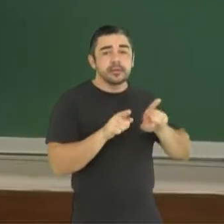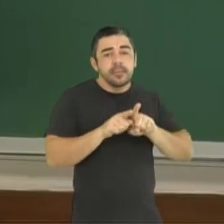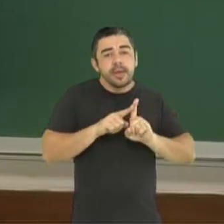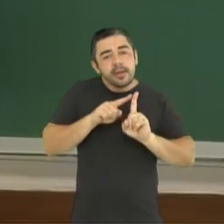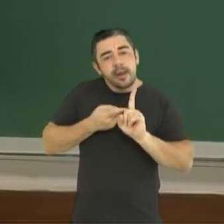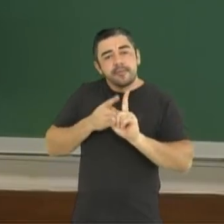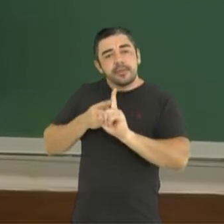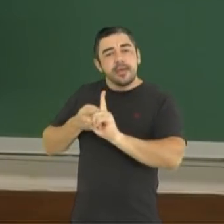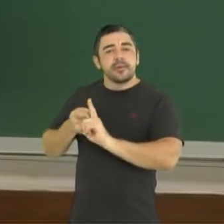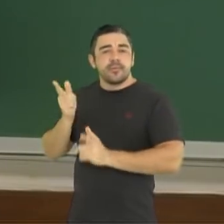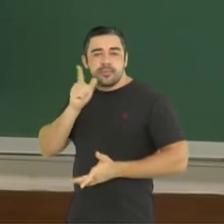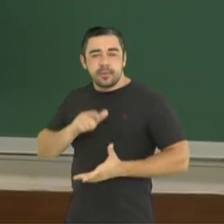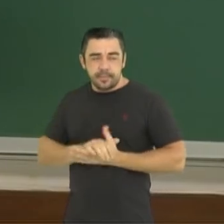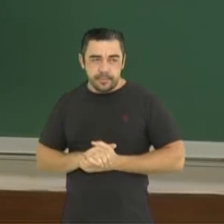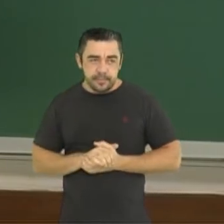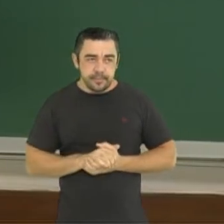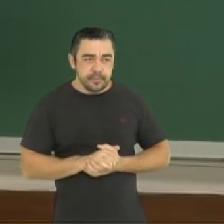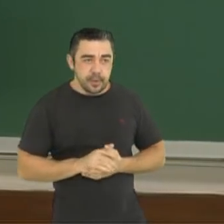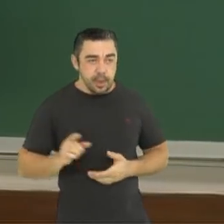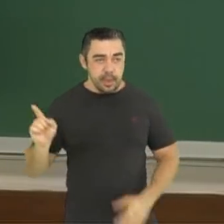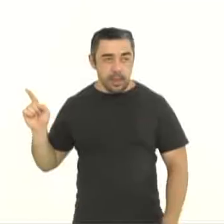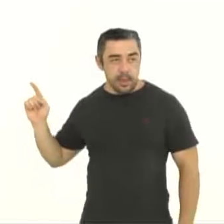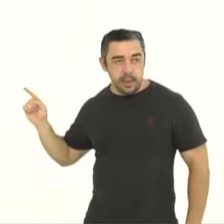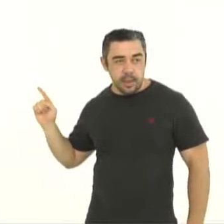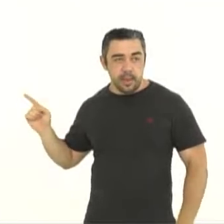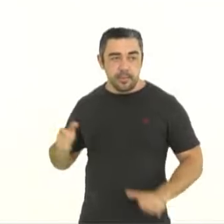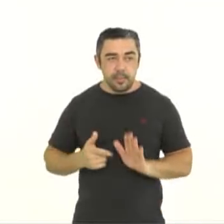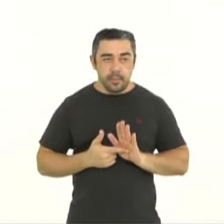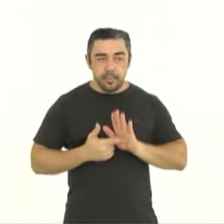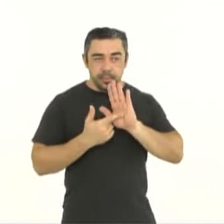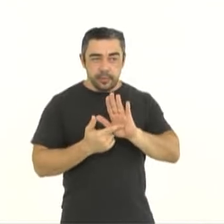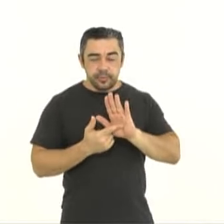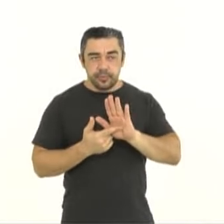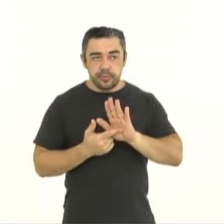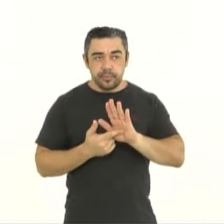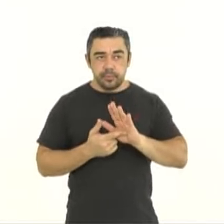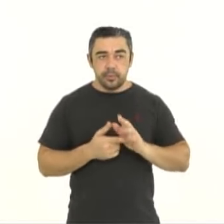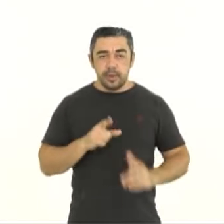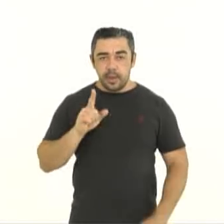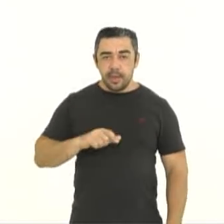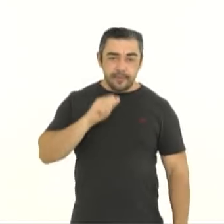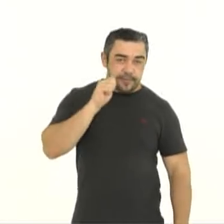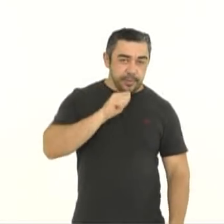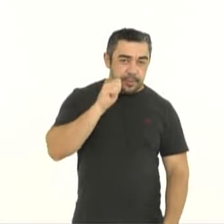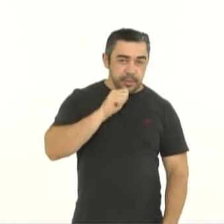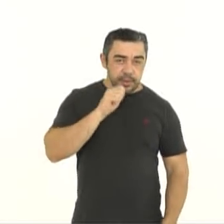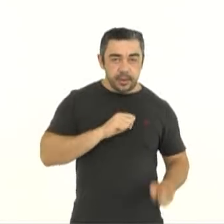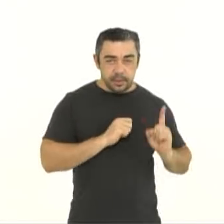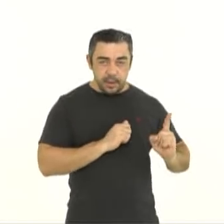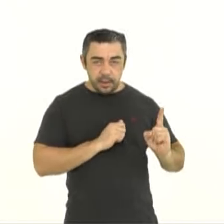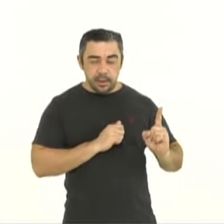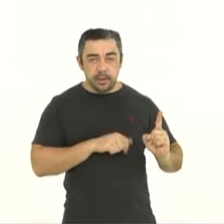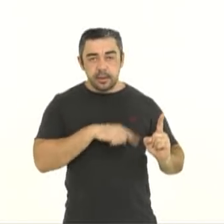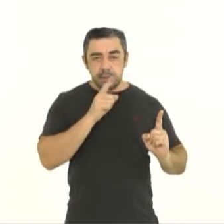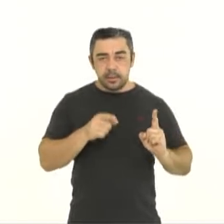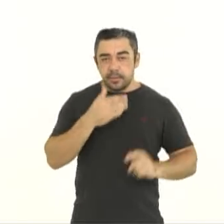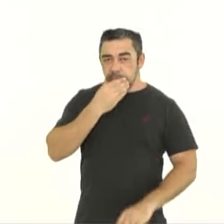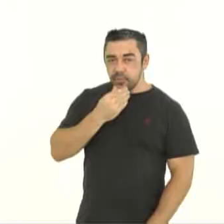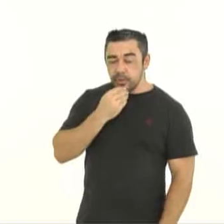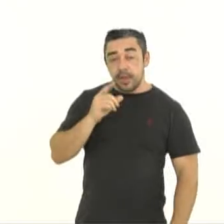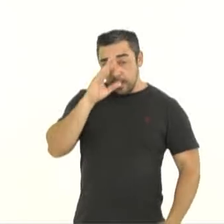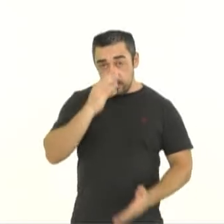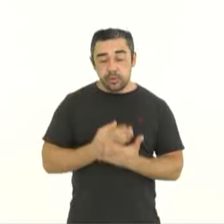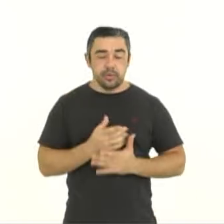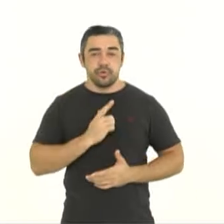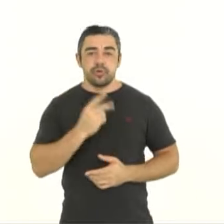agricultura. Olha só, aqui a professora trouxe a representação desses deuses, a forma feminina e a forma masculina, porque eles